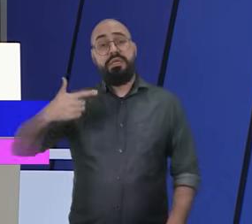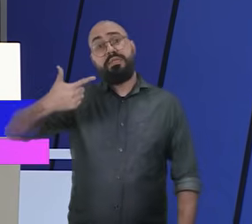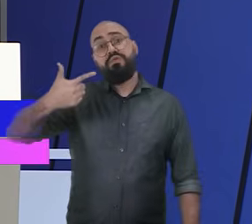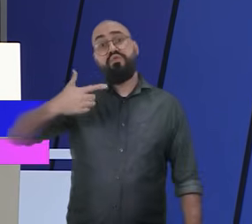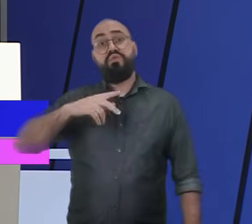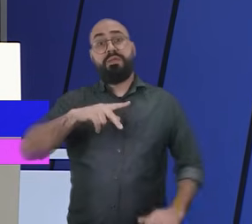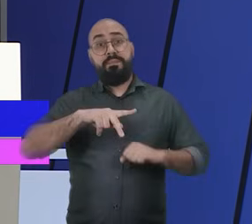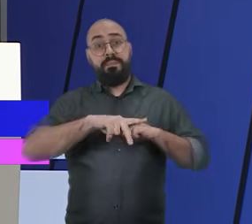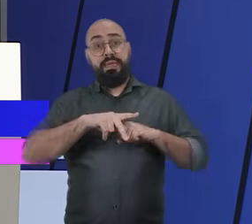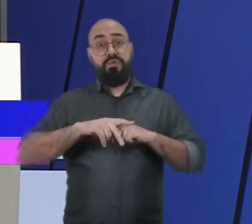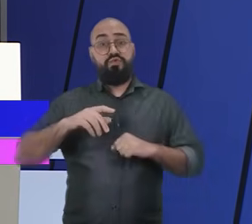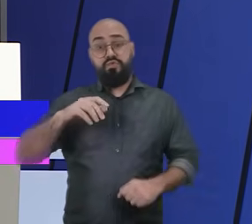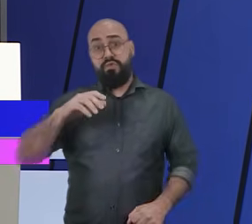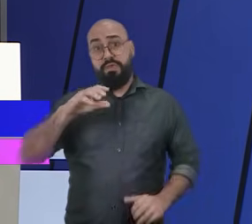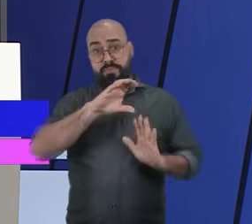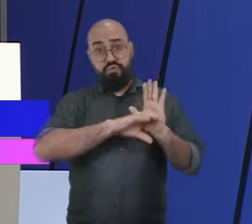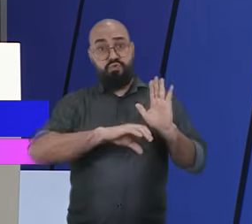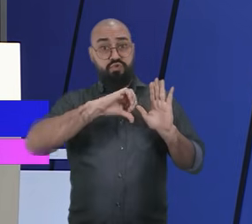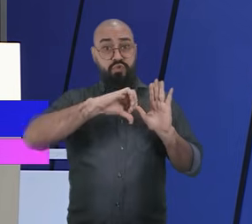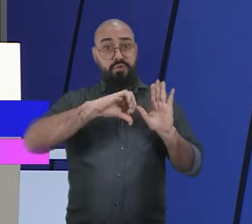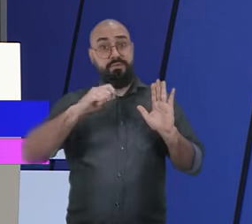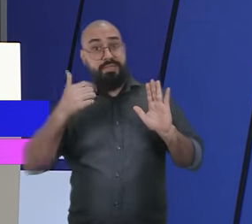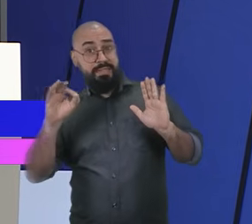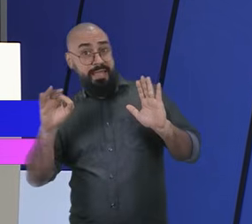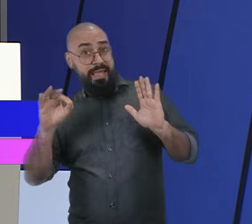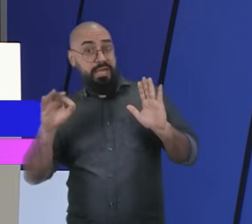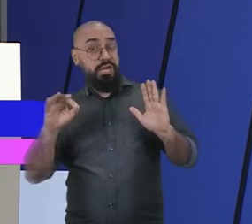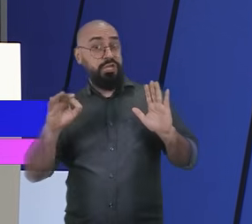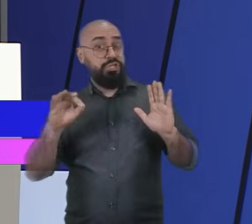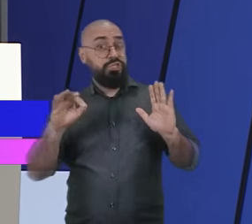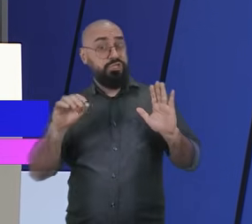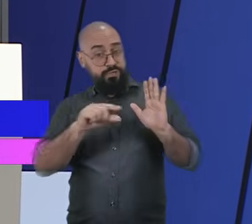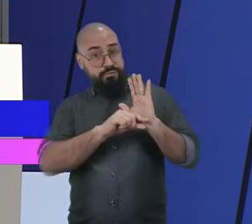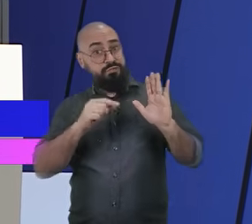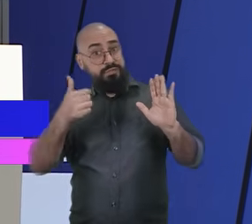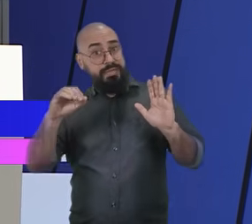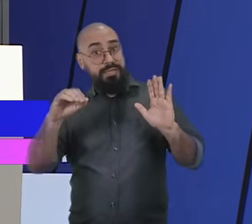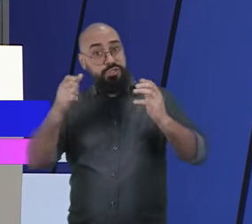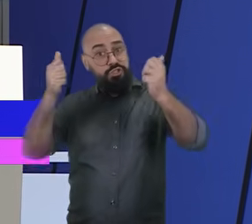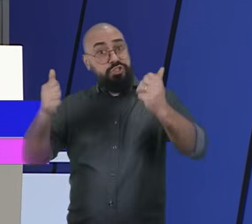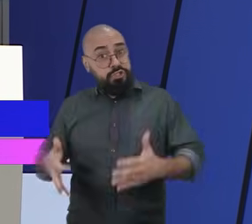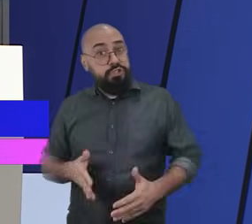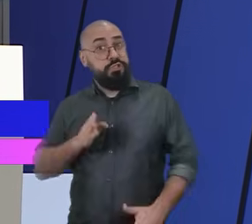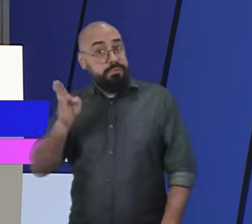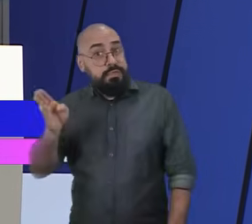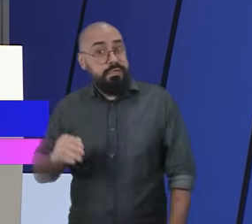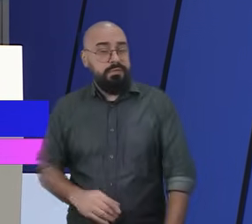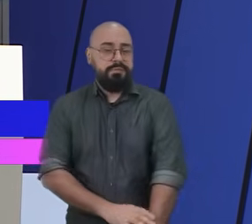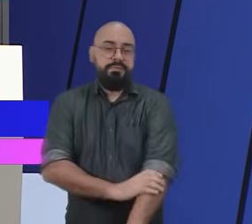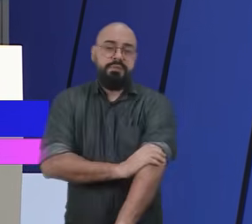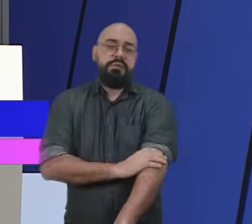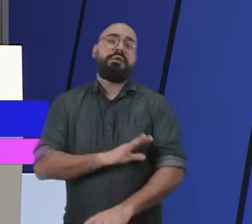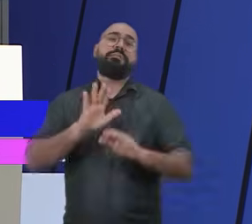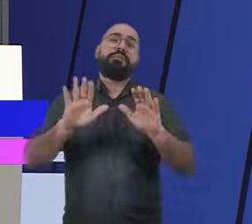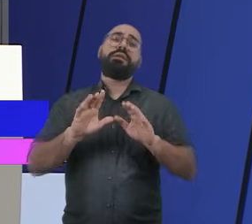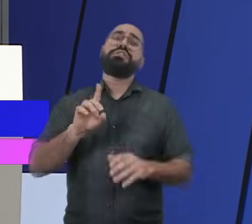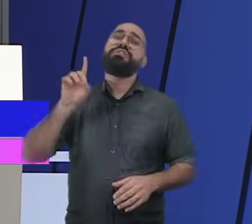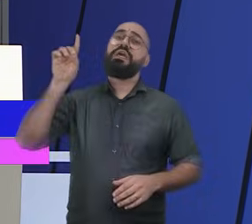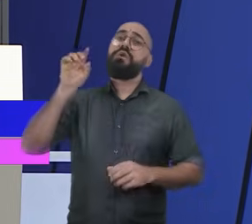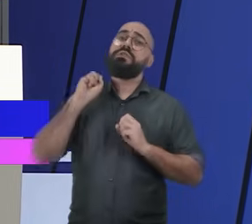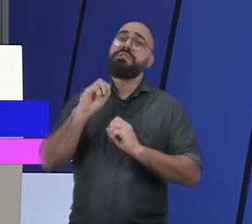3, 9 e 10. Segundo ponto, porque Deus nos ensina a amar os nossos inimigos. Lembra